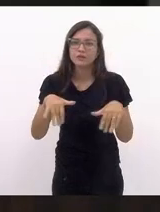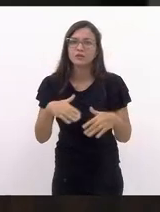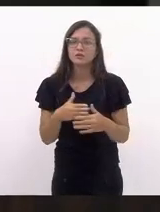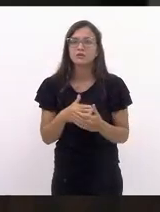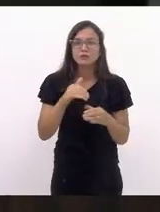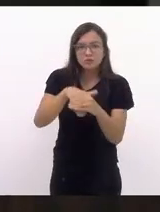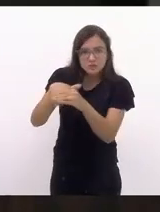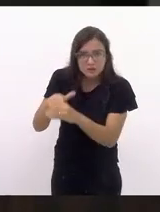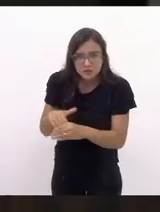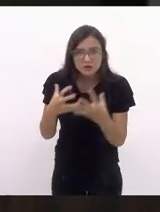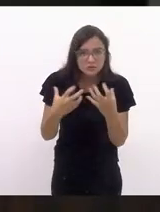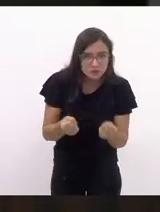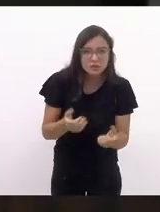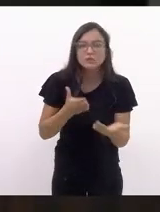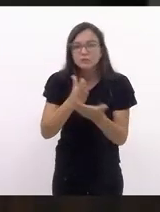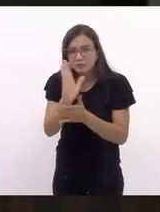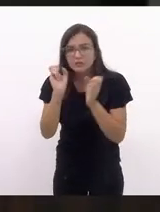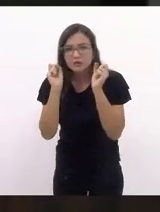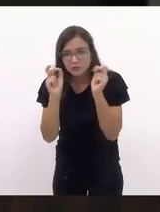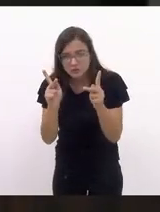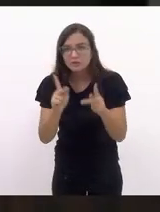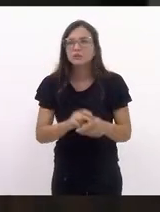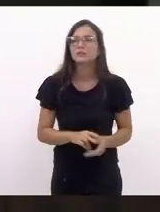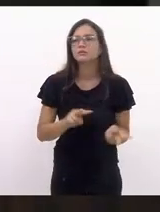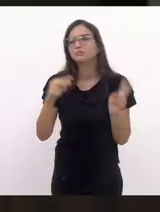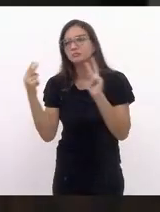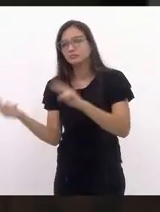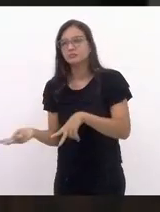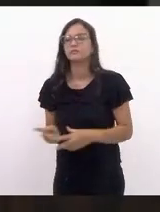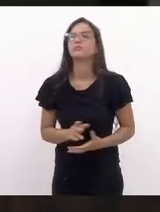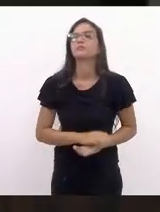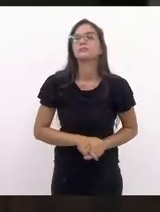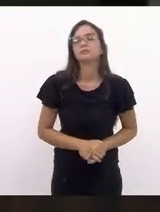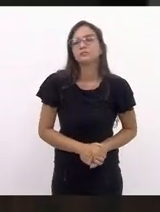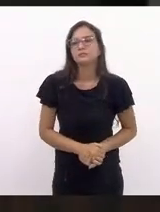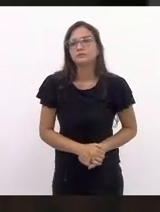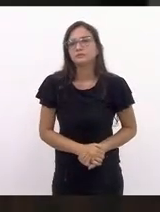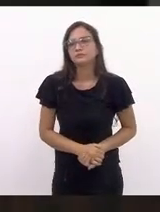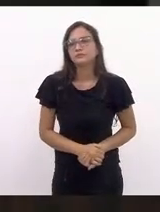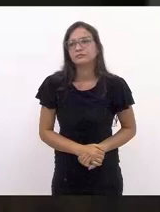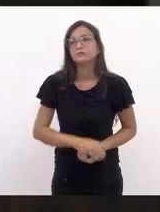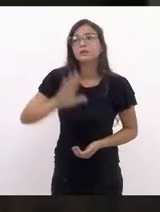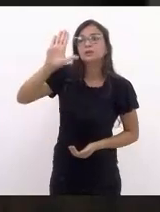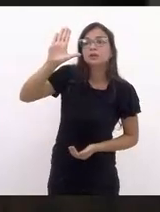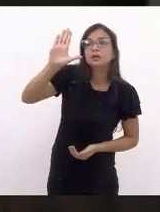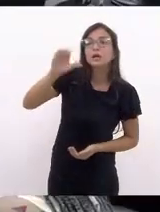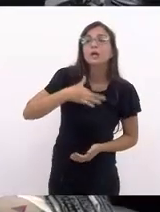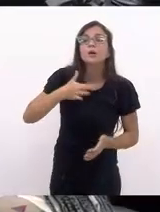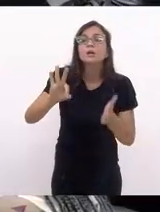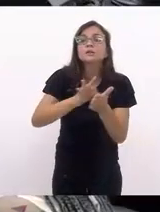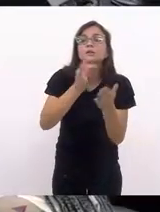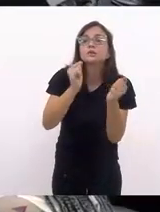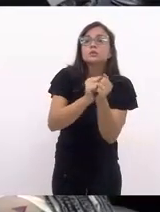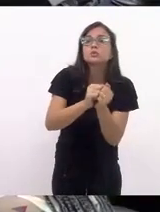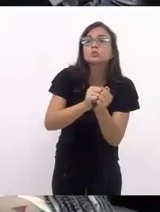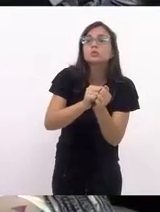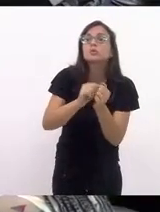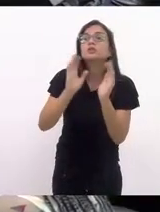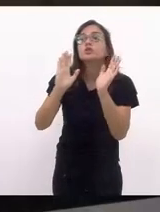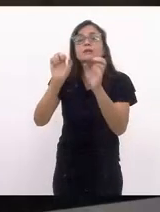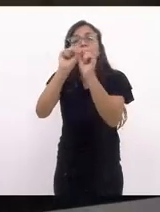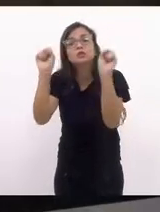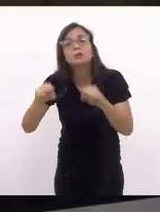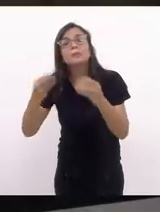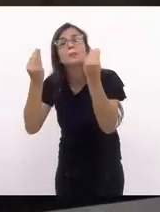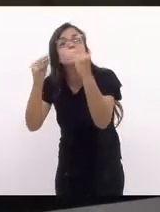votação seus que a prova nesse mostrar o aprovado vai autógrafo questão de ordem Presidente é sobre coautoria incluí-la no sistema mas não saiu